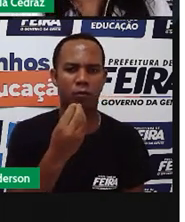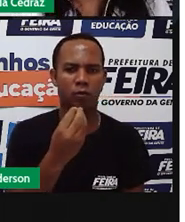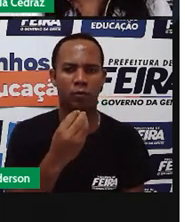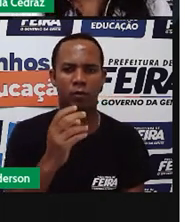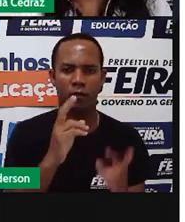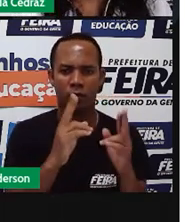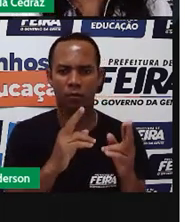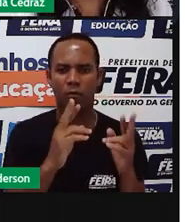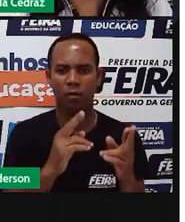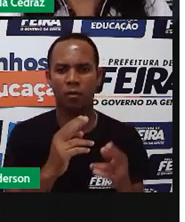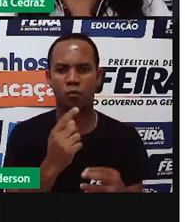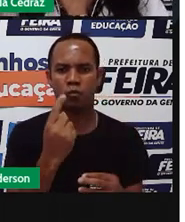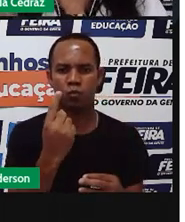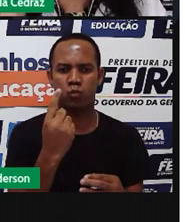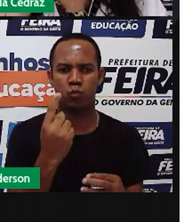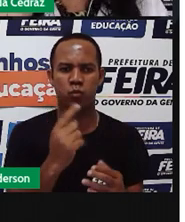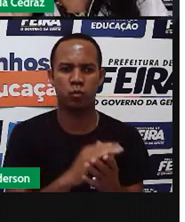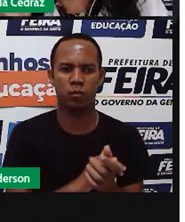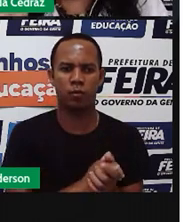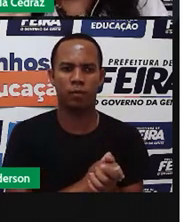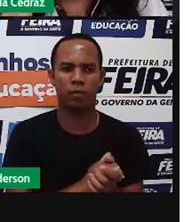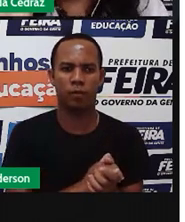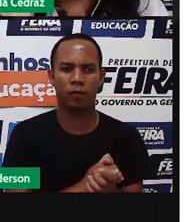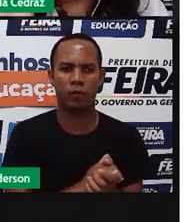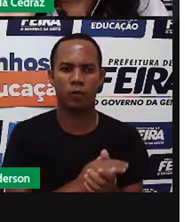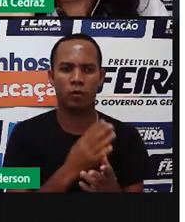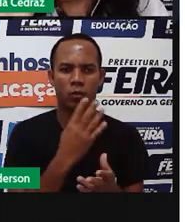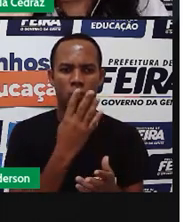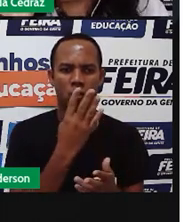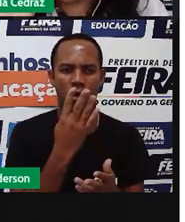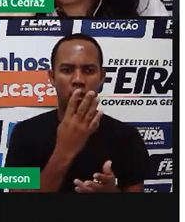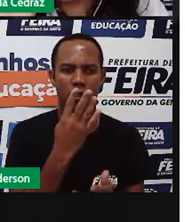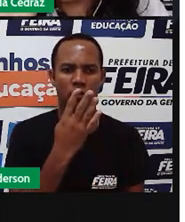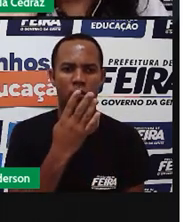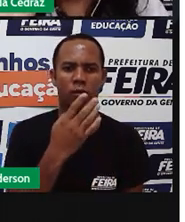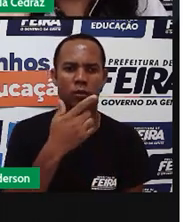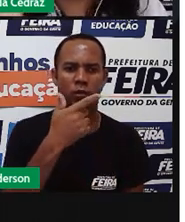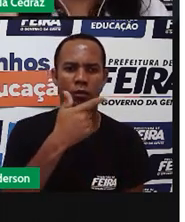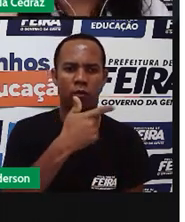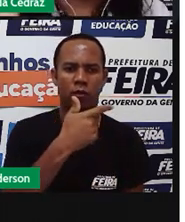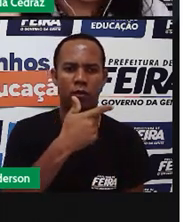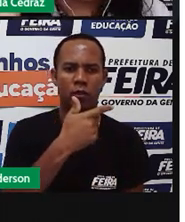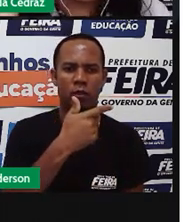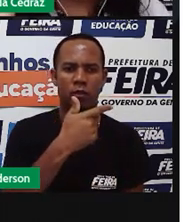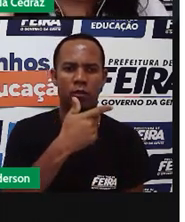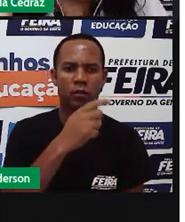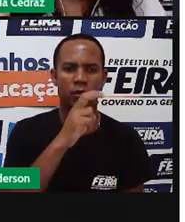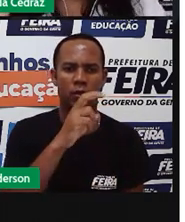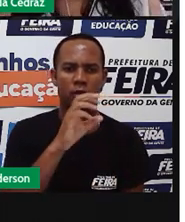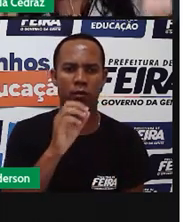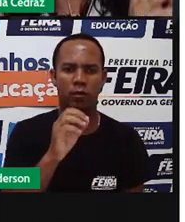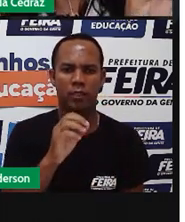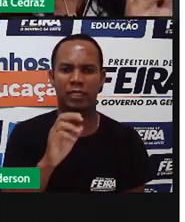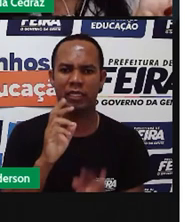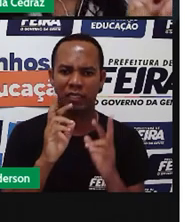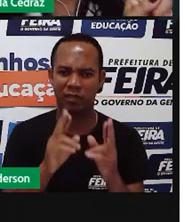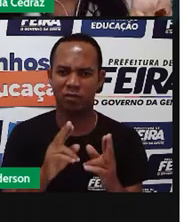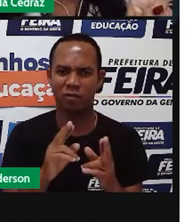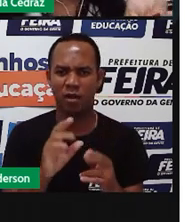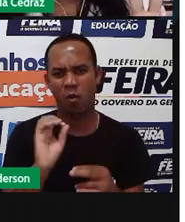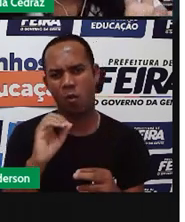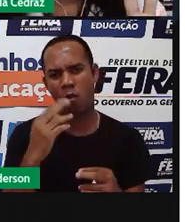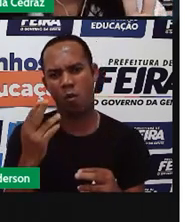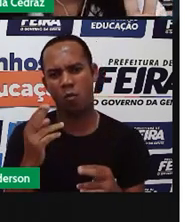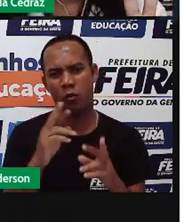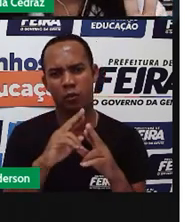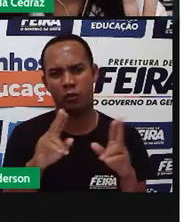igual a um desses. Então, os quatro de 250 é a mesma coisa de